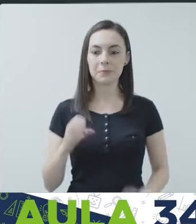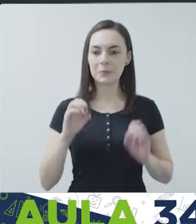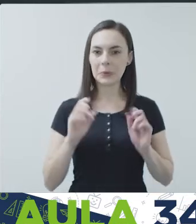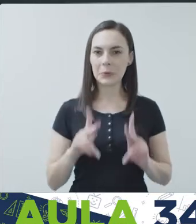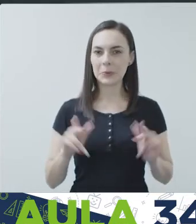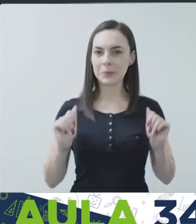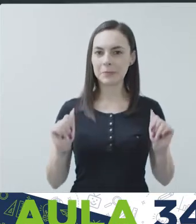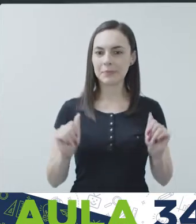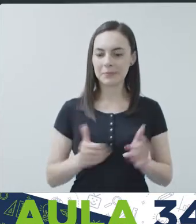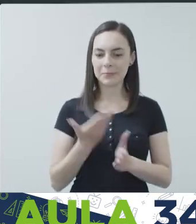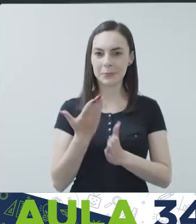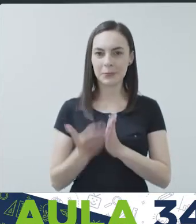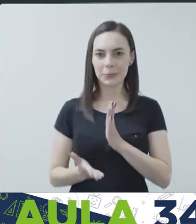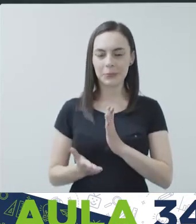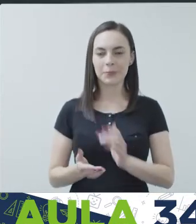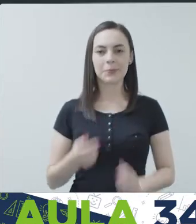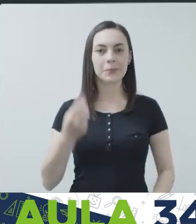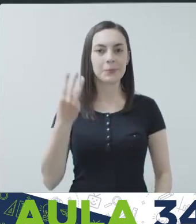opa,